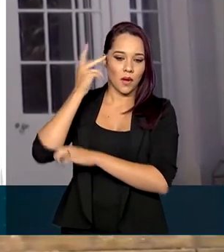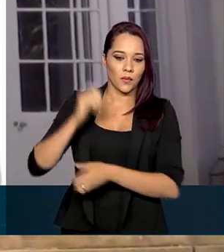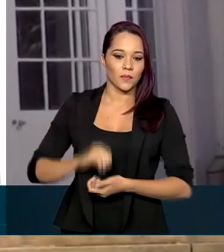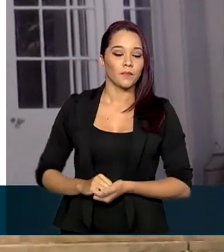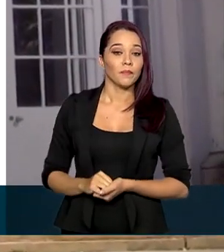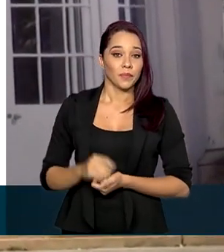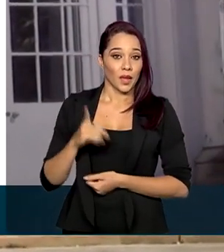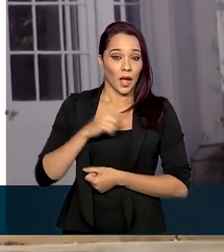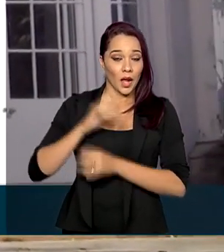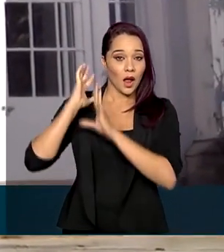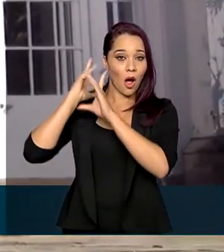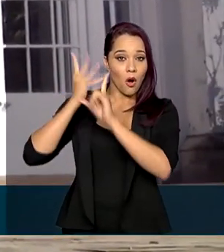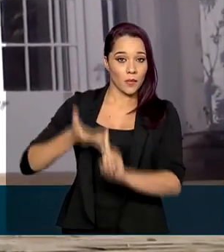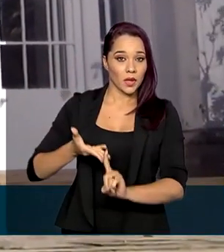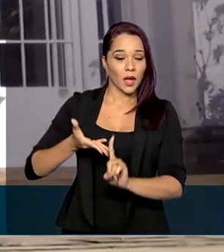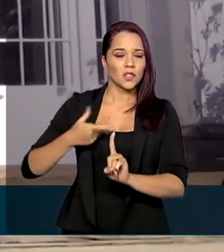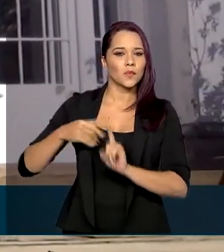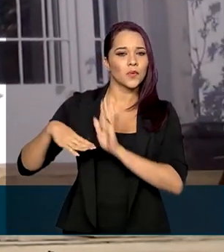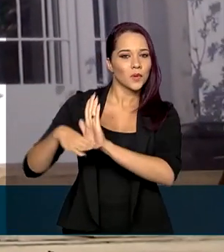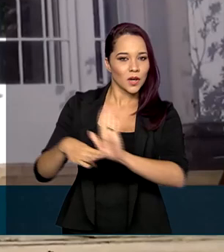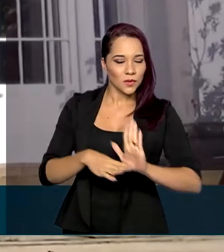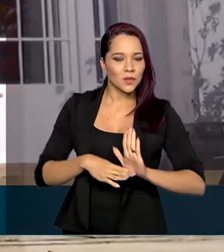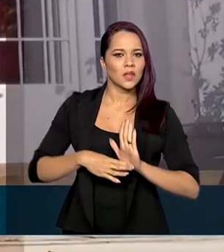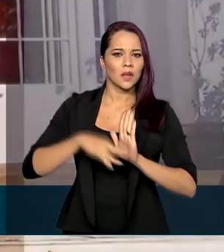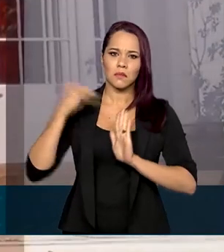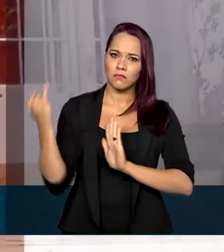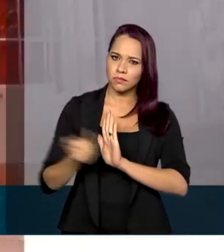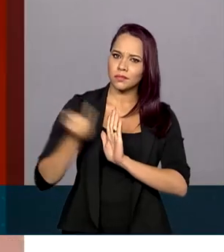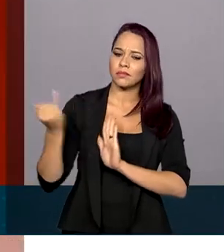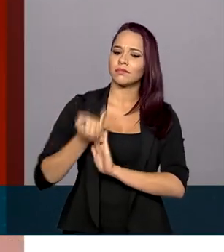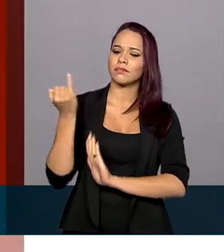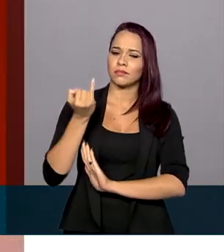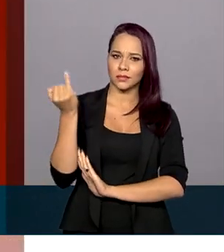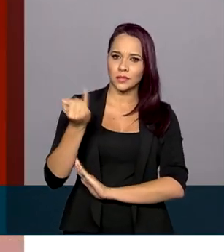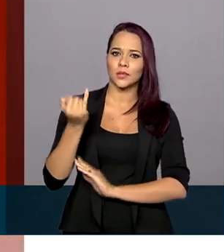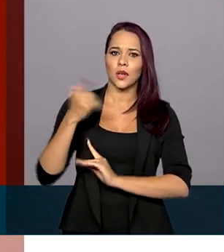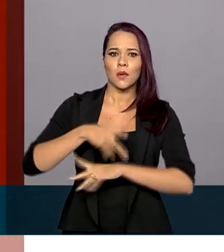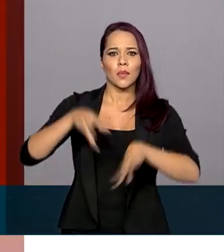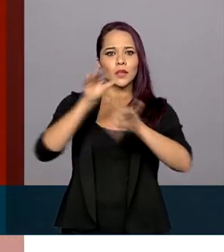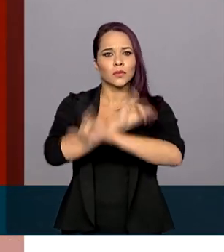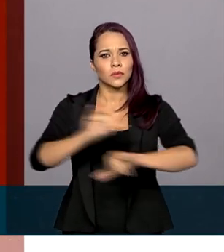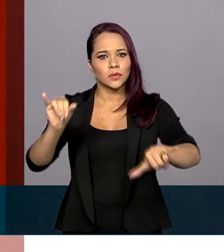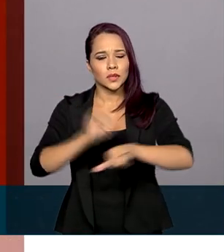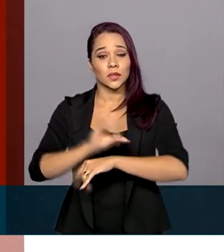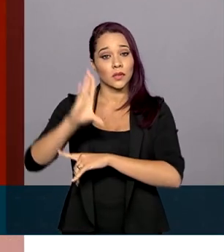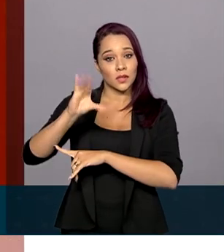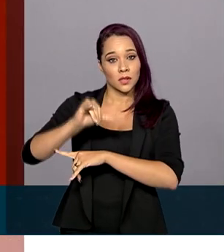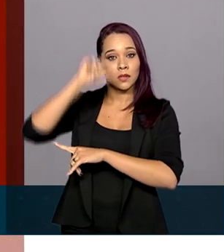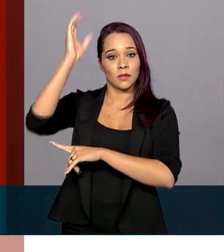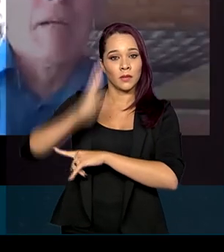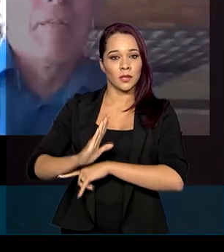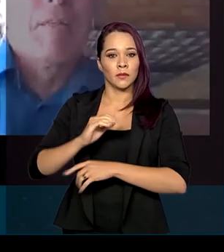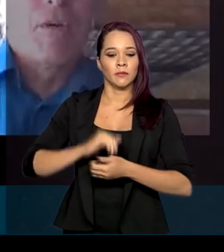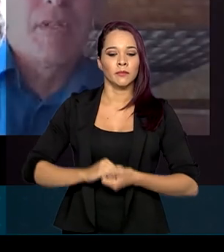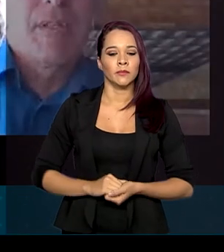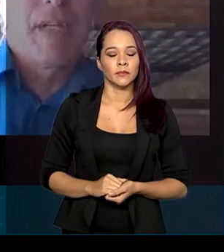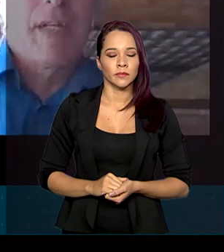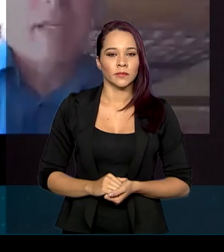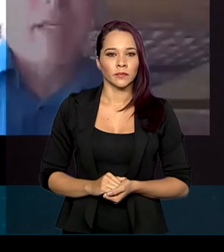recebeu a homenagem por contribuir significativamente para a divulgação da ciência brasileira.